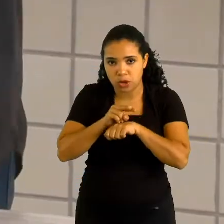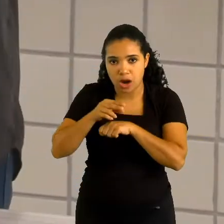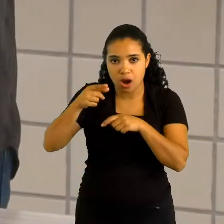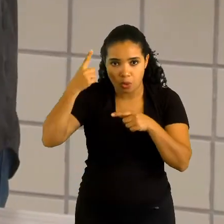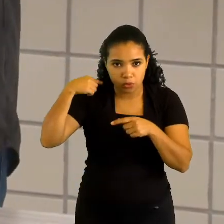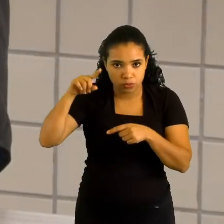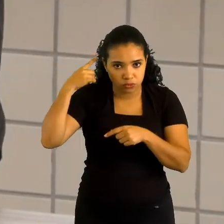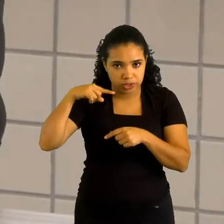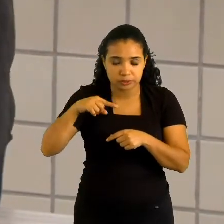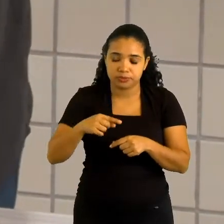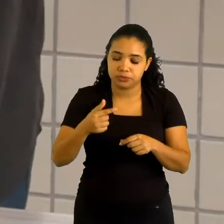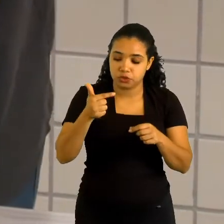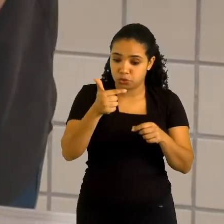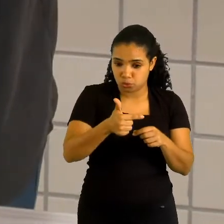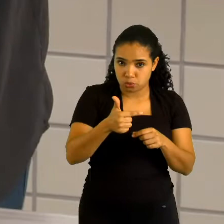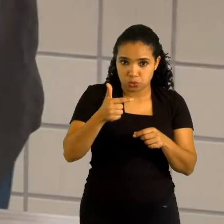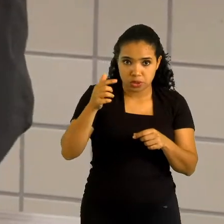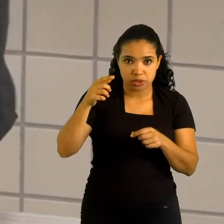2 ovelhas,